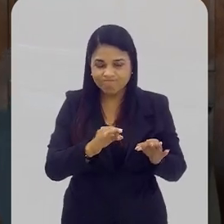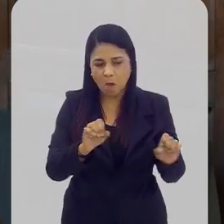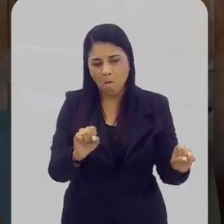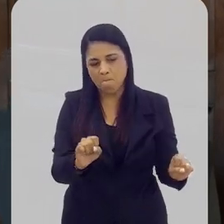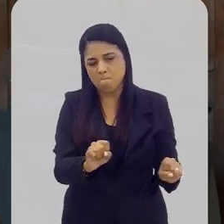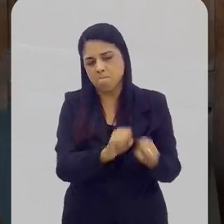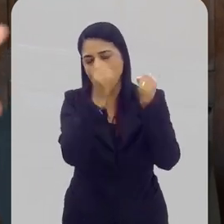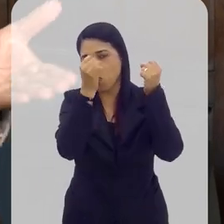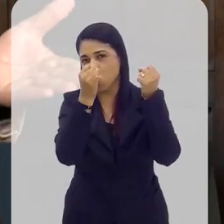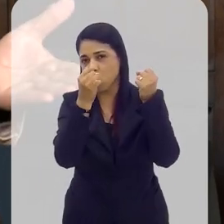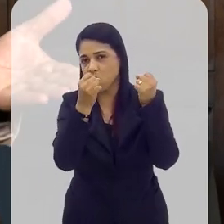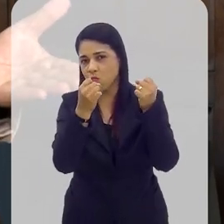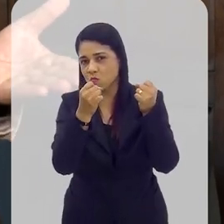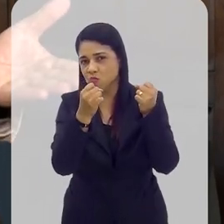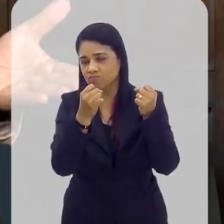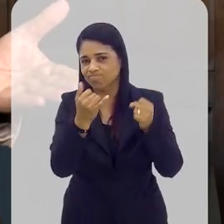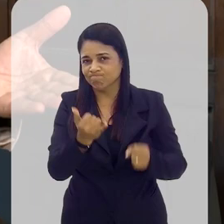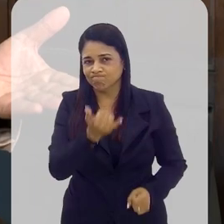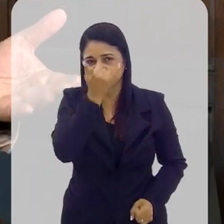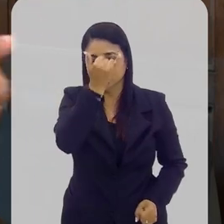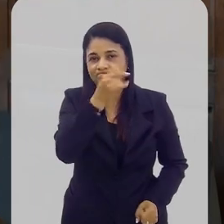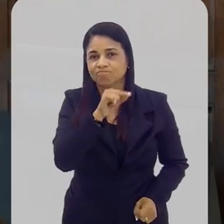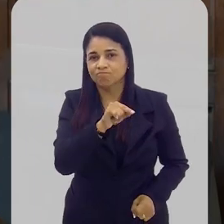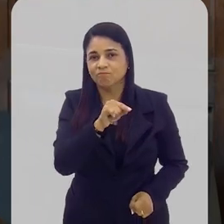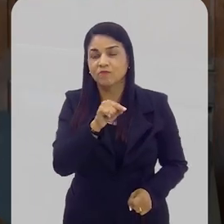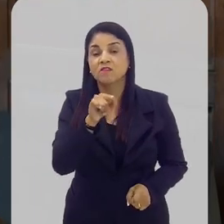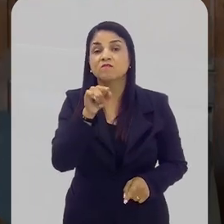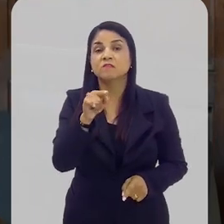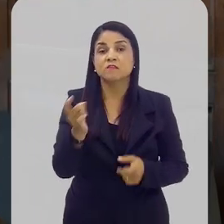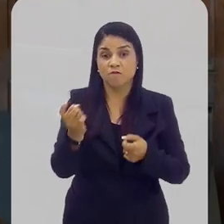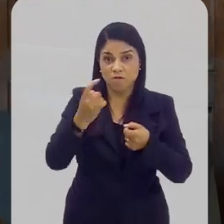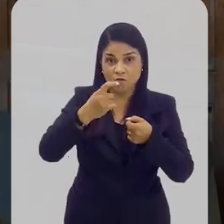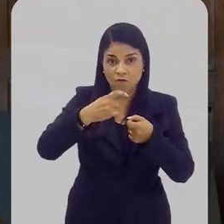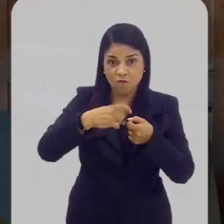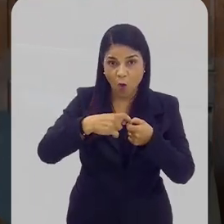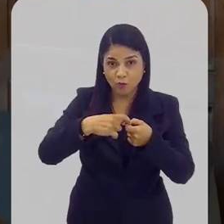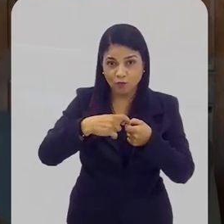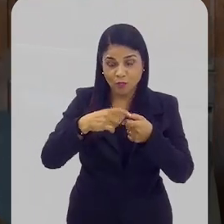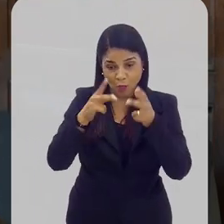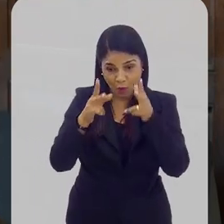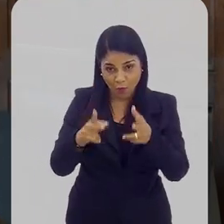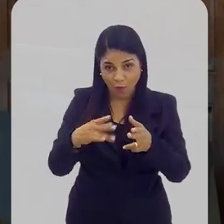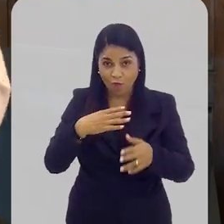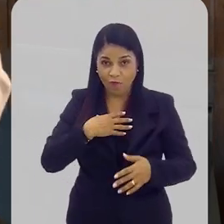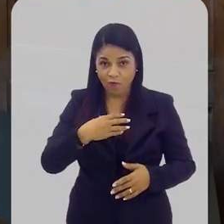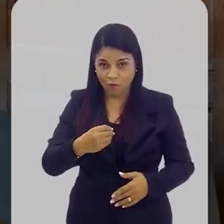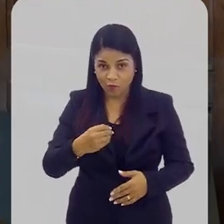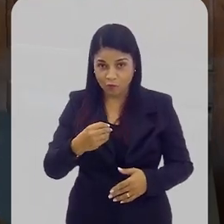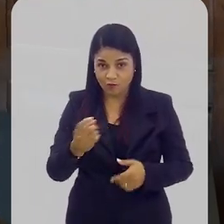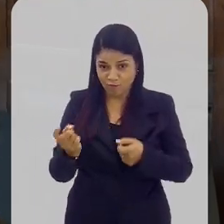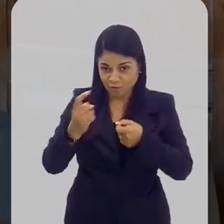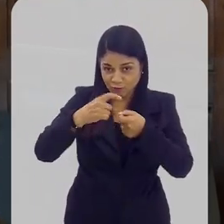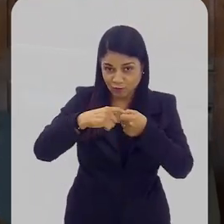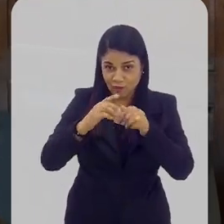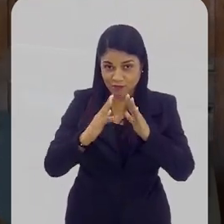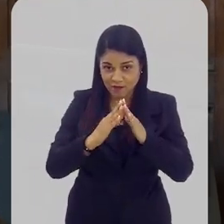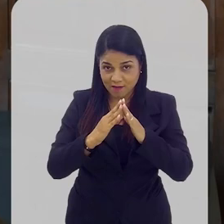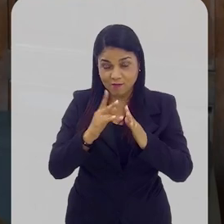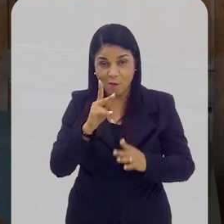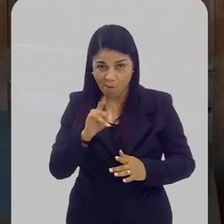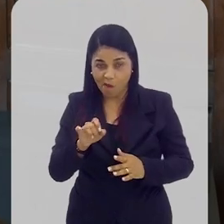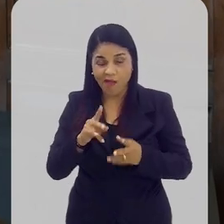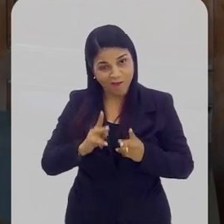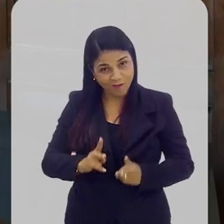cara. Mas sabe o que é o mais lindo de tudo isso? Que quando você retorna, como um filho pródigo, o Pai continua te